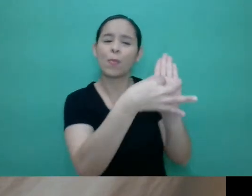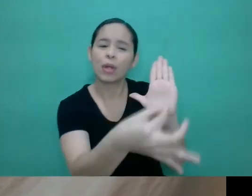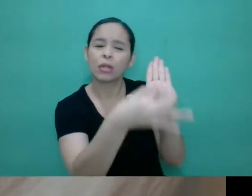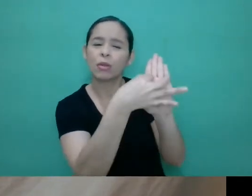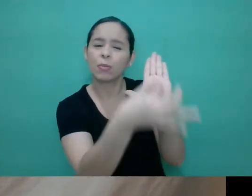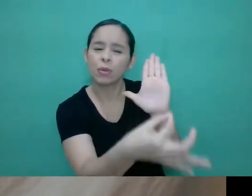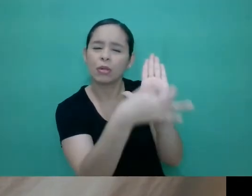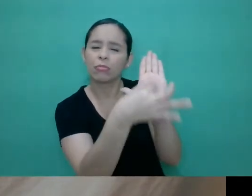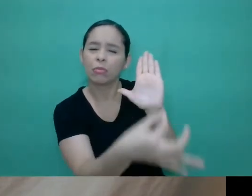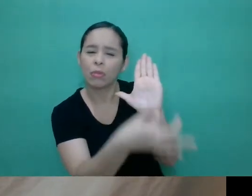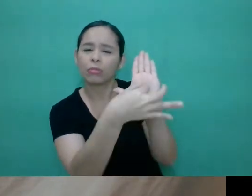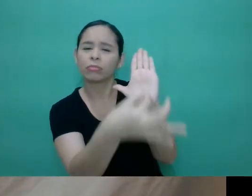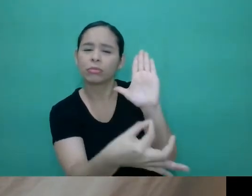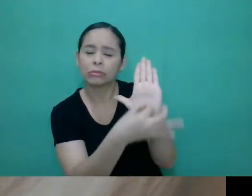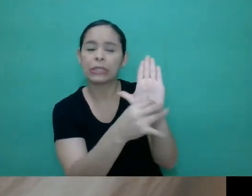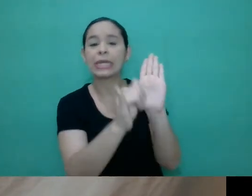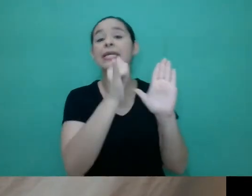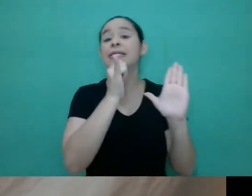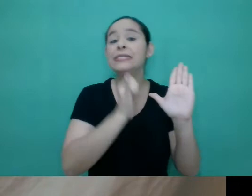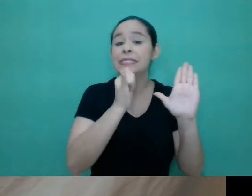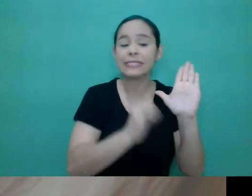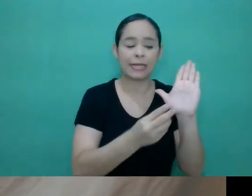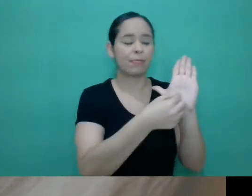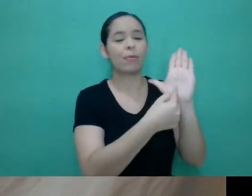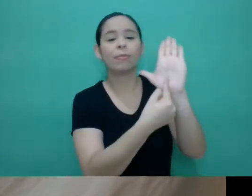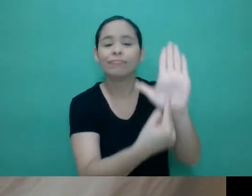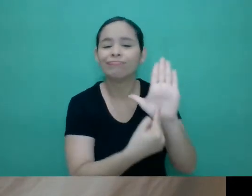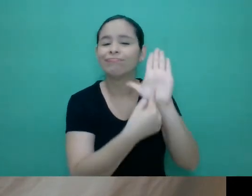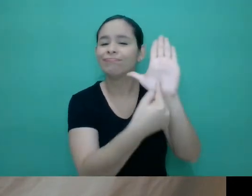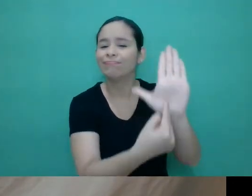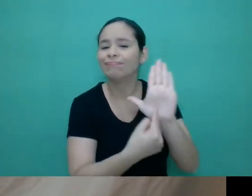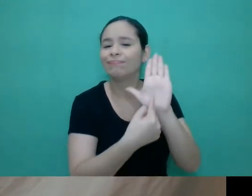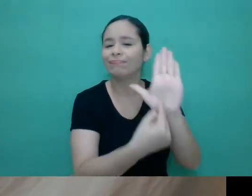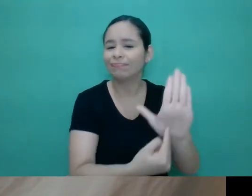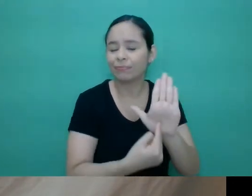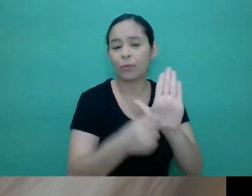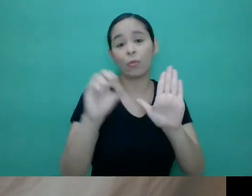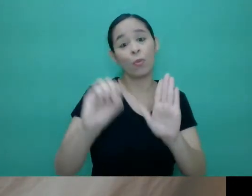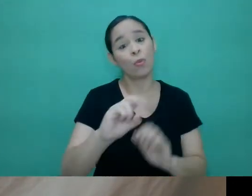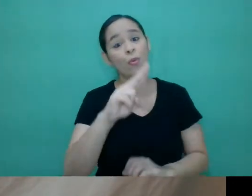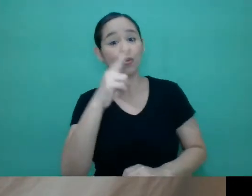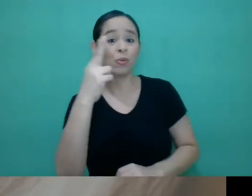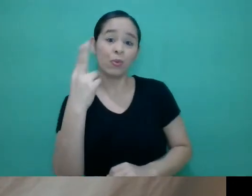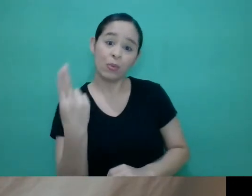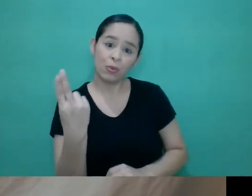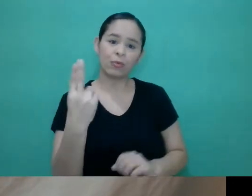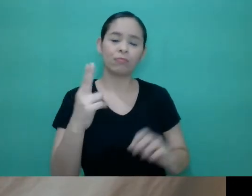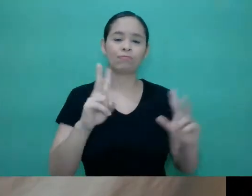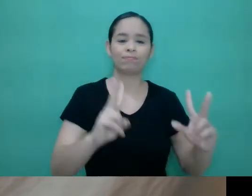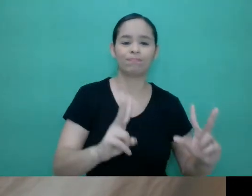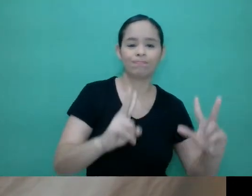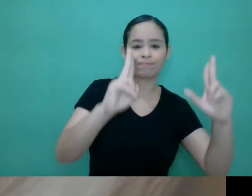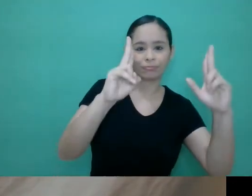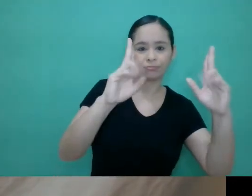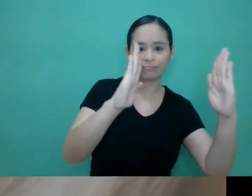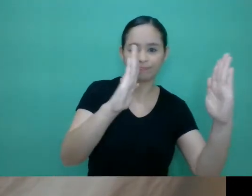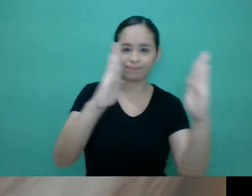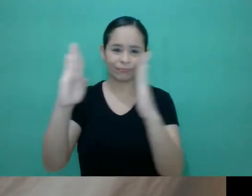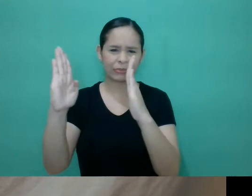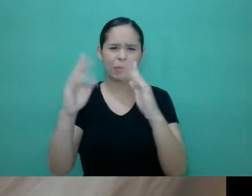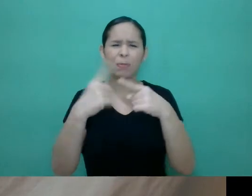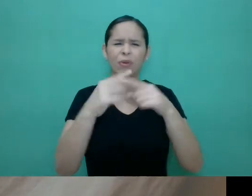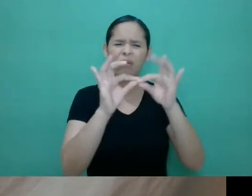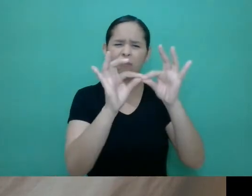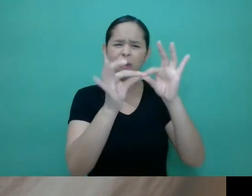de vários exemplos que vão sendo mostrados durante todo o texto. Ou então uma prática de recortes, né, quando o assunto é muito grande,